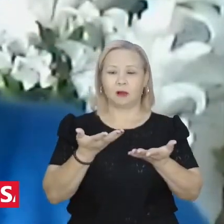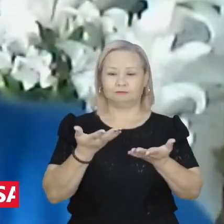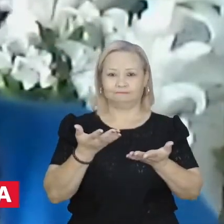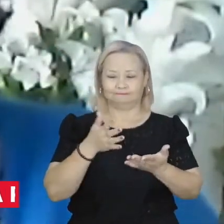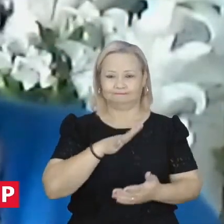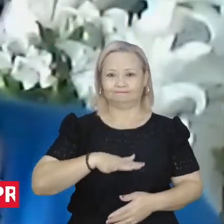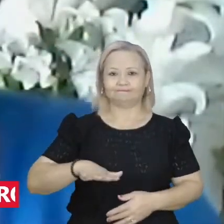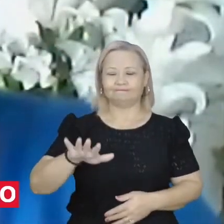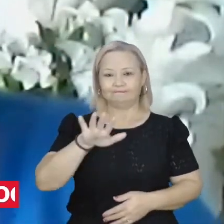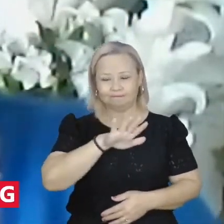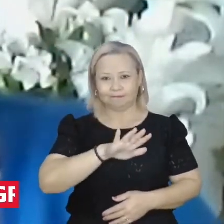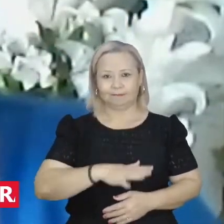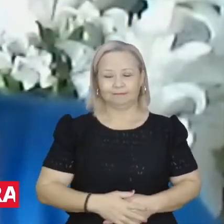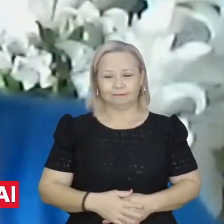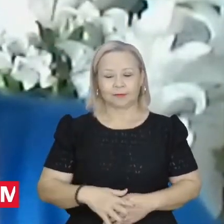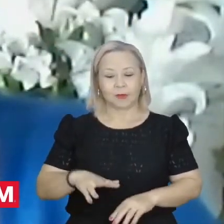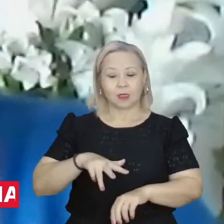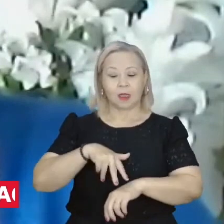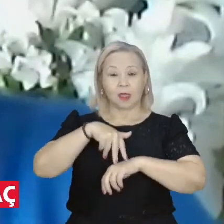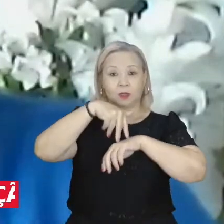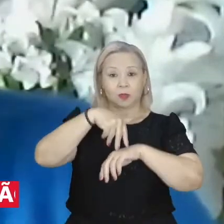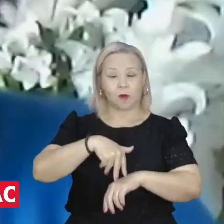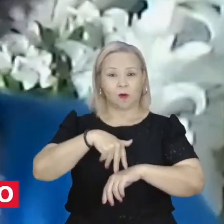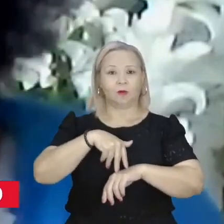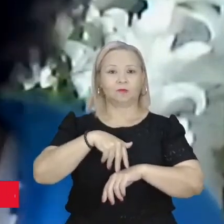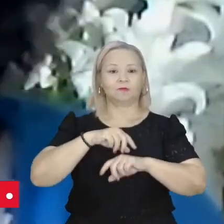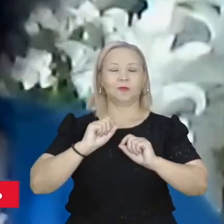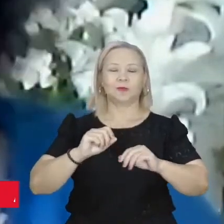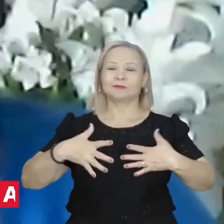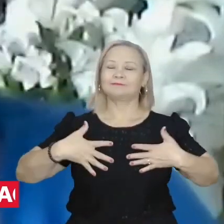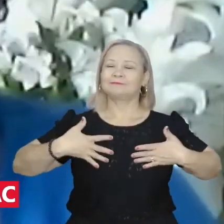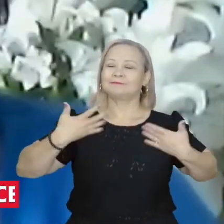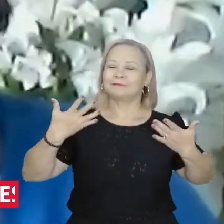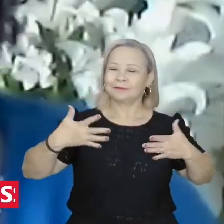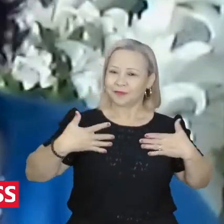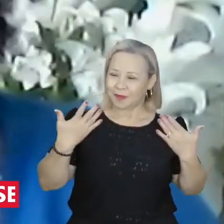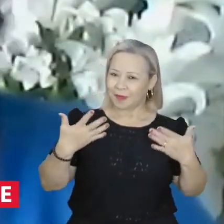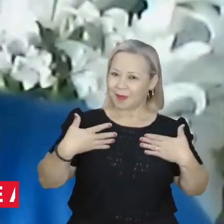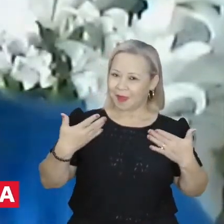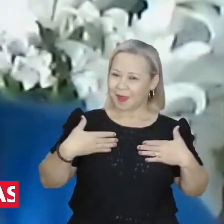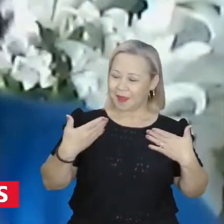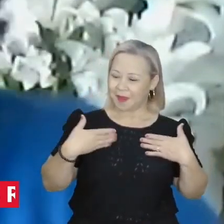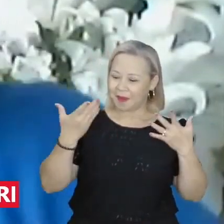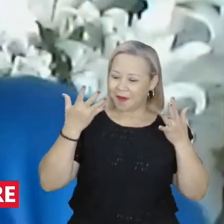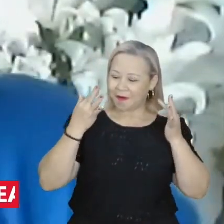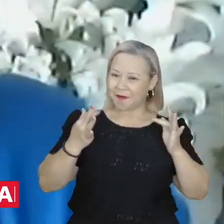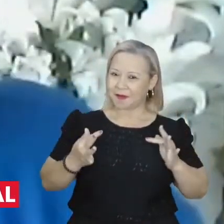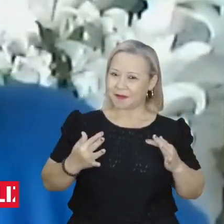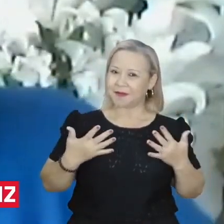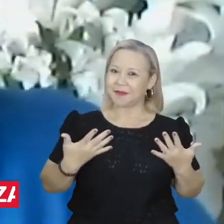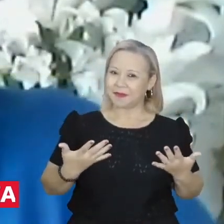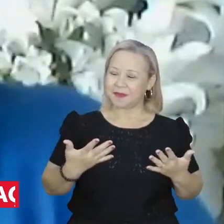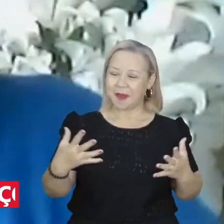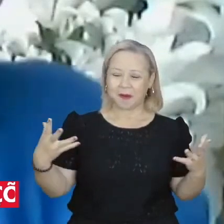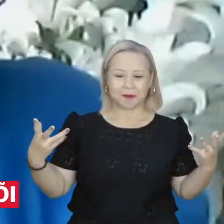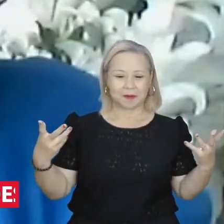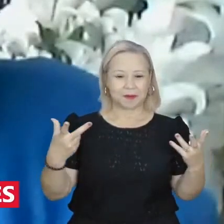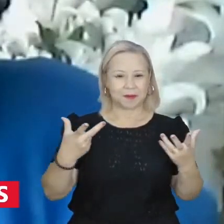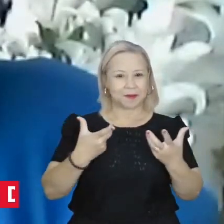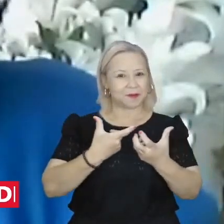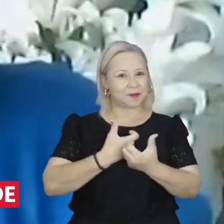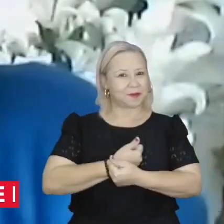como chefe, como comando, né? Então, é importante, sim, que a gente invista também